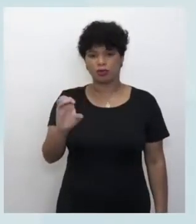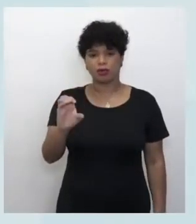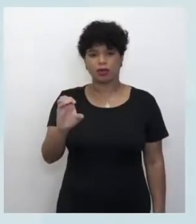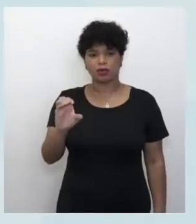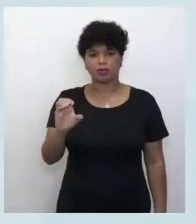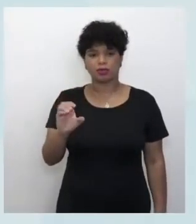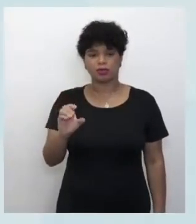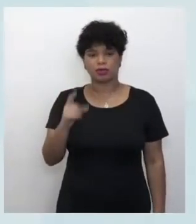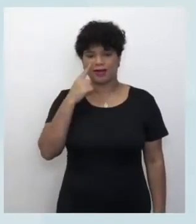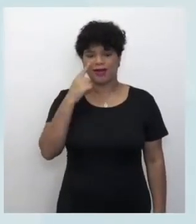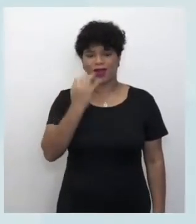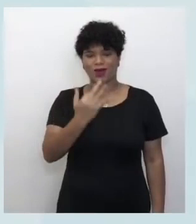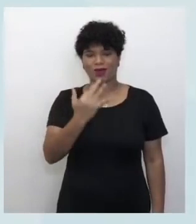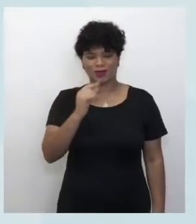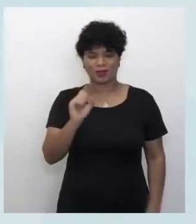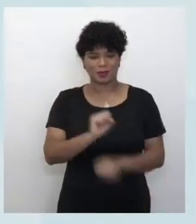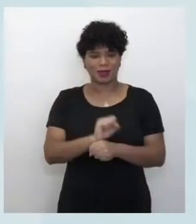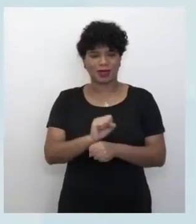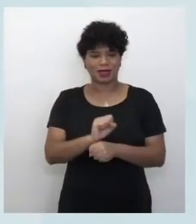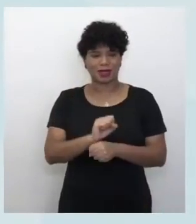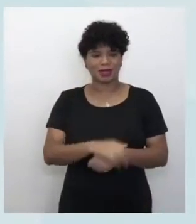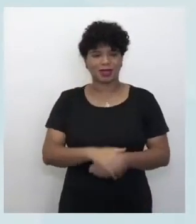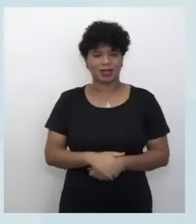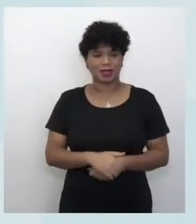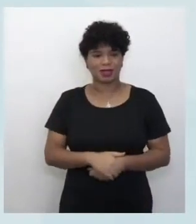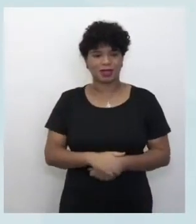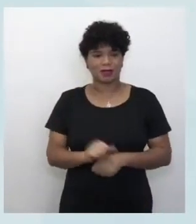deixa eu só apagar aqui.